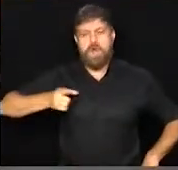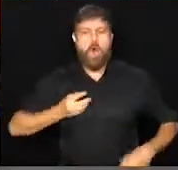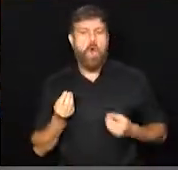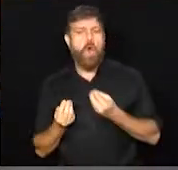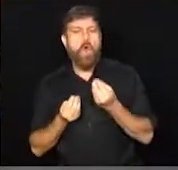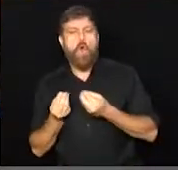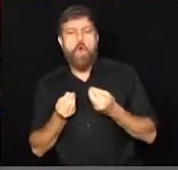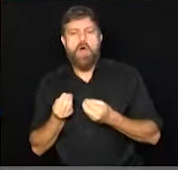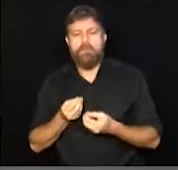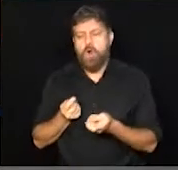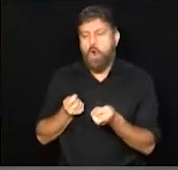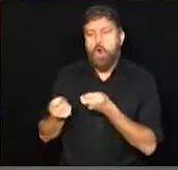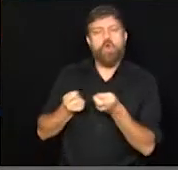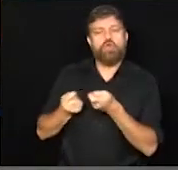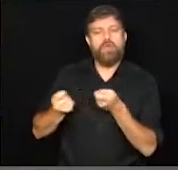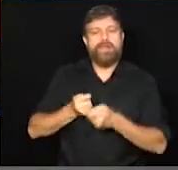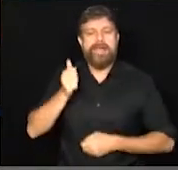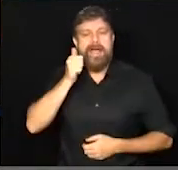conduta